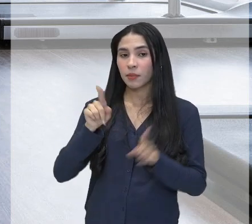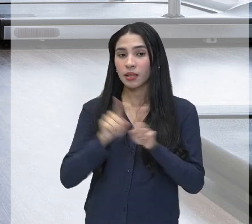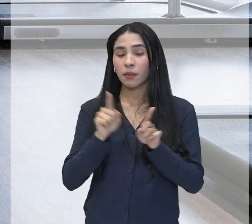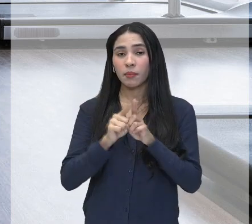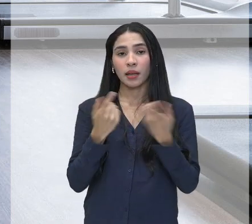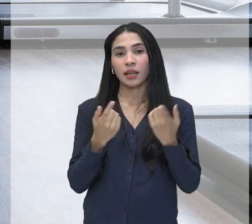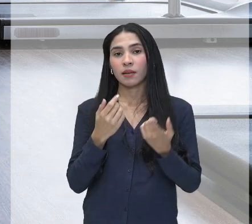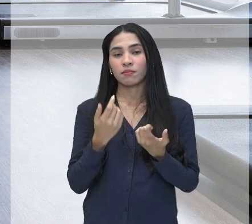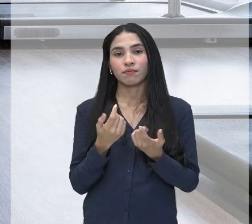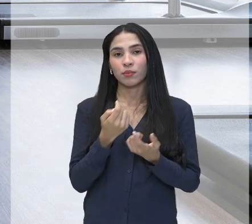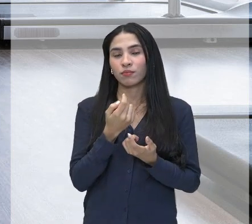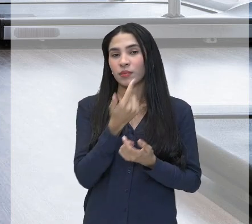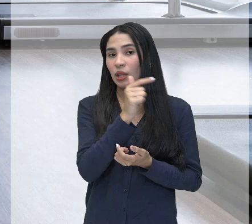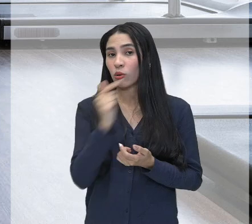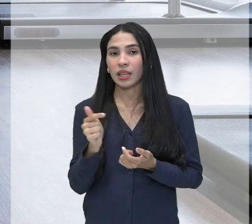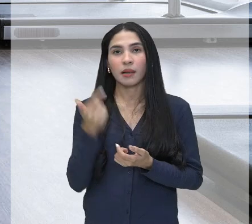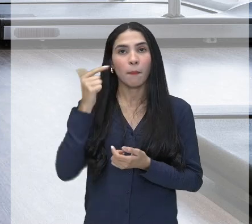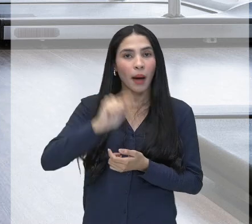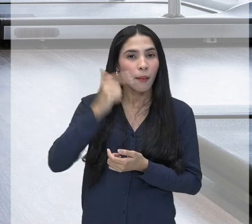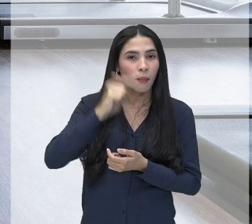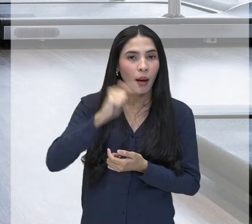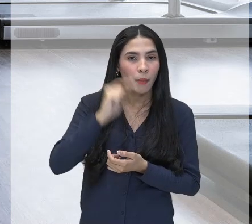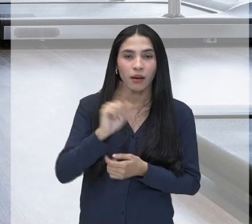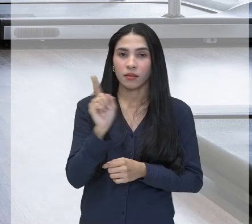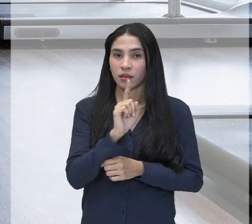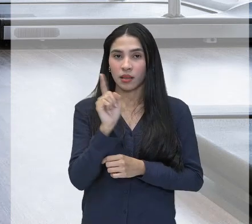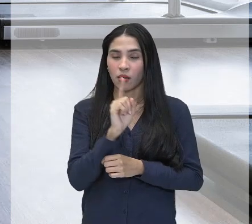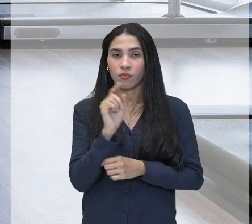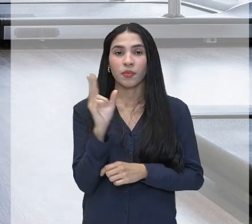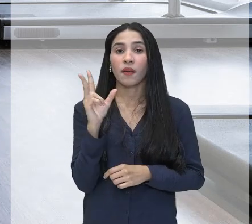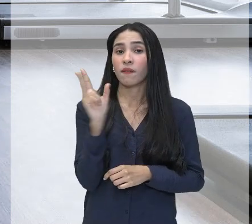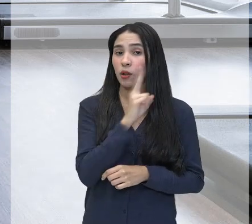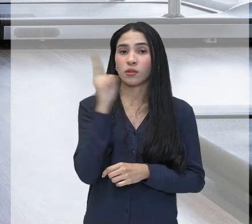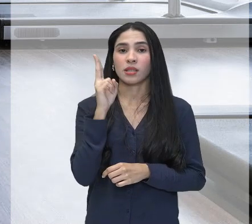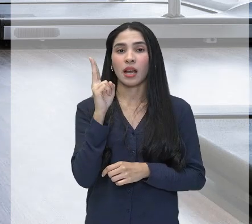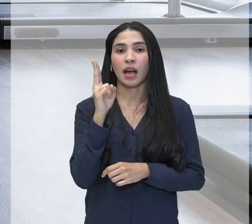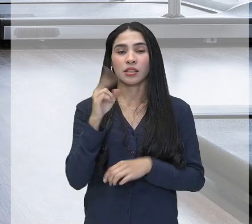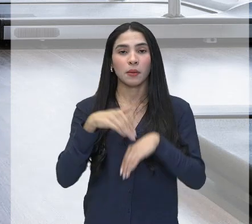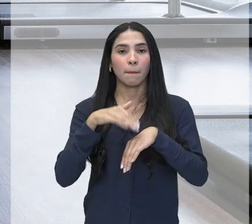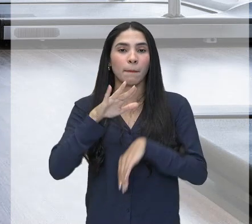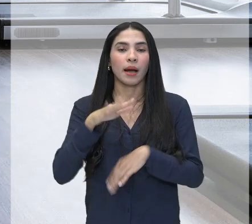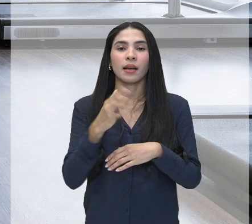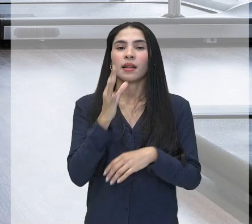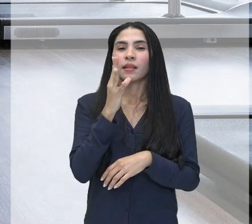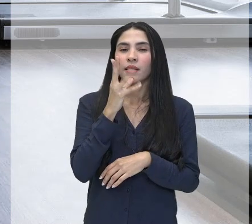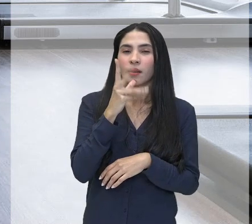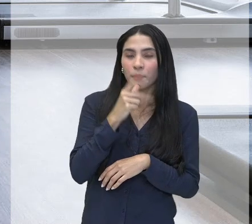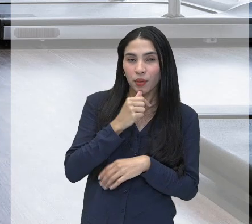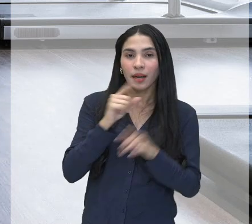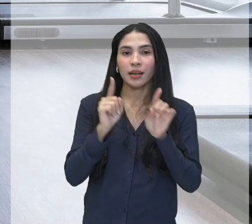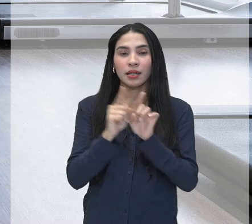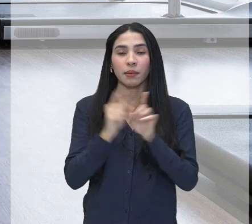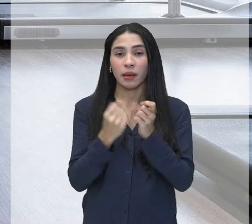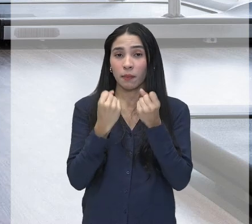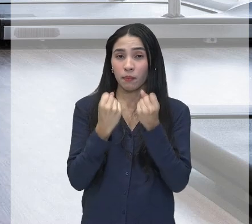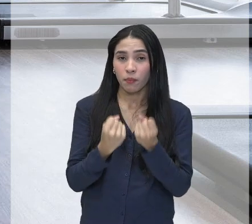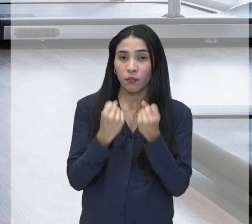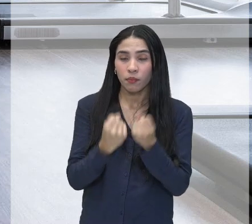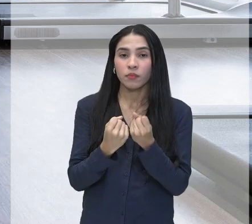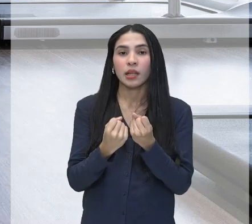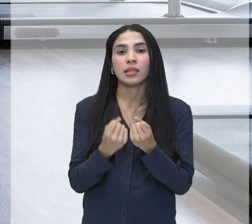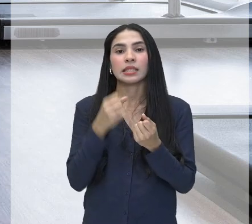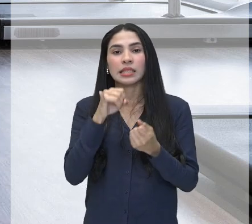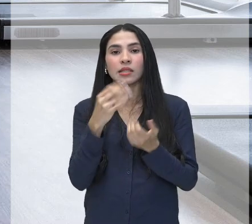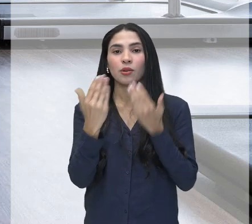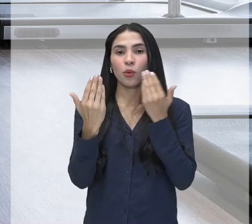menos repetições, né? Uma velocidade de execução mais lenta e uma porcentagem de carga superior quando